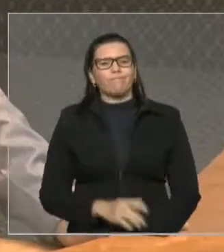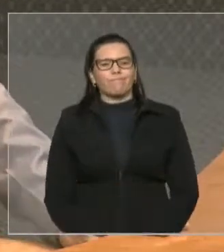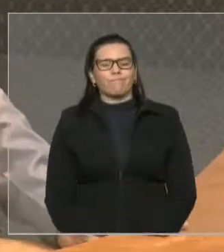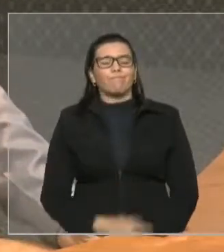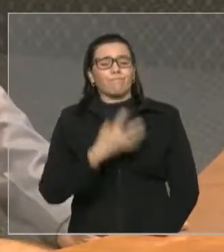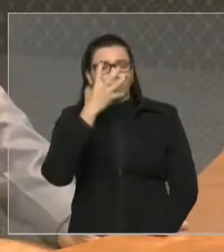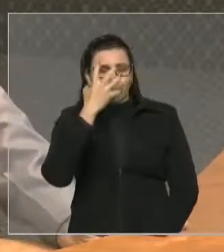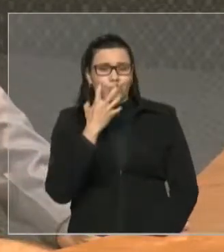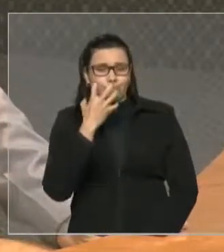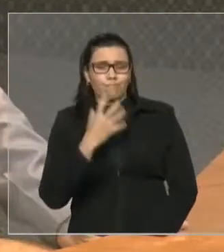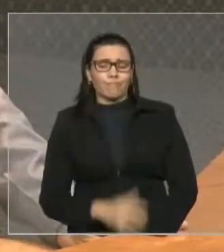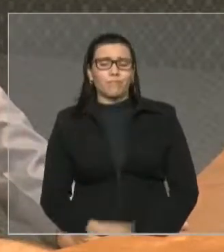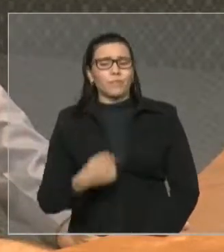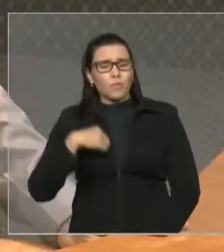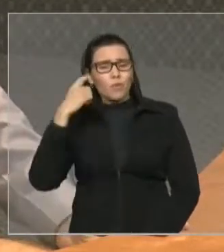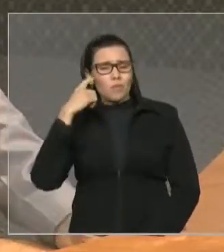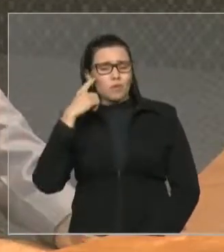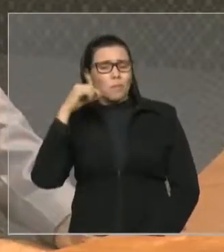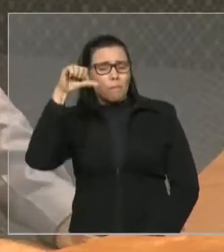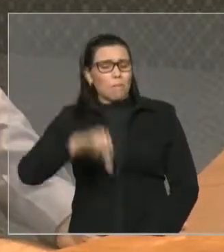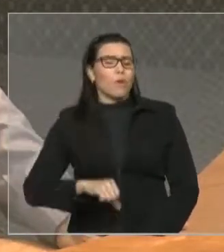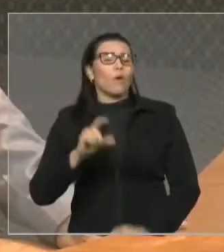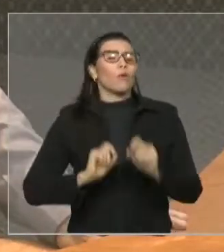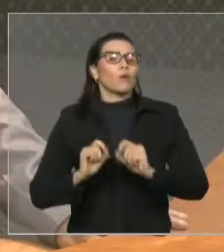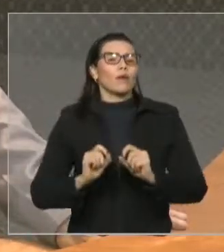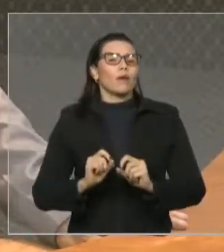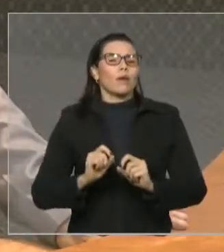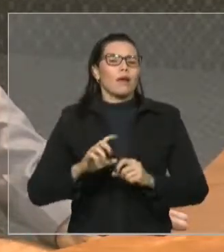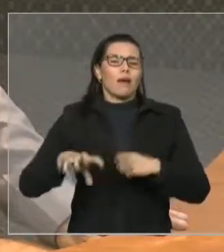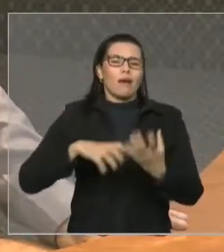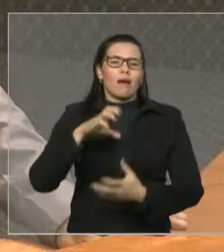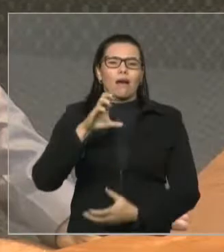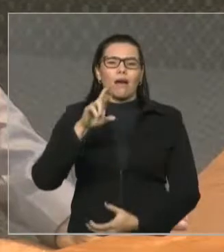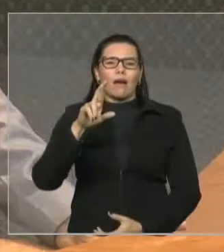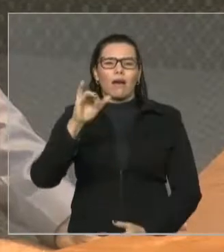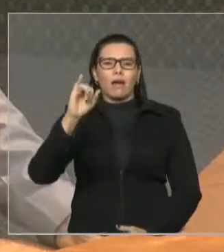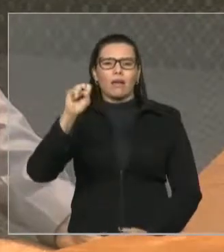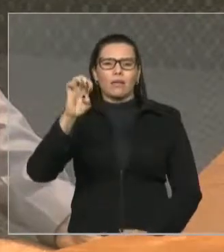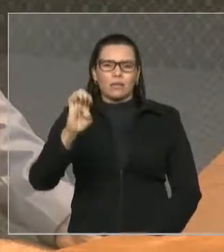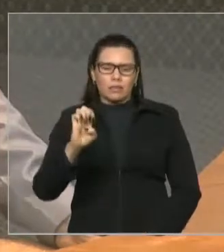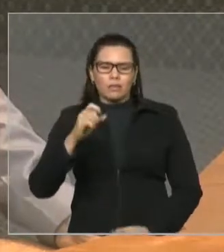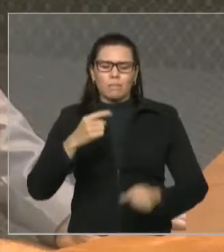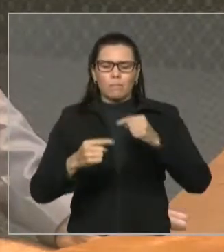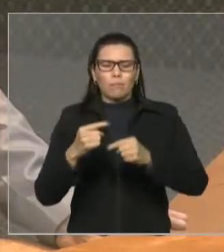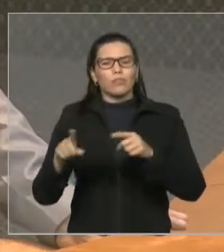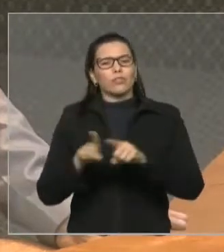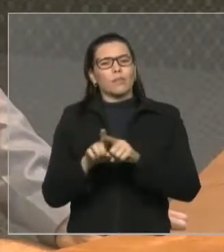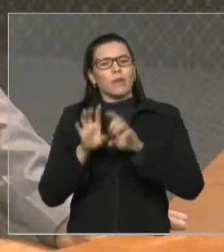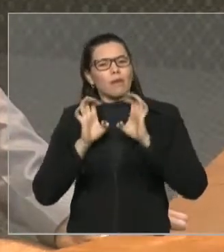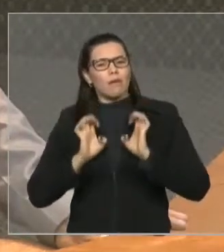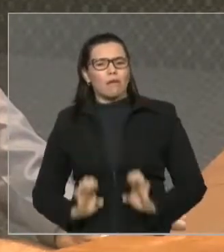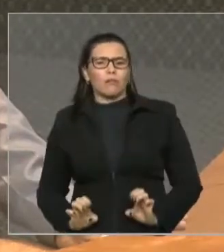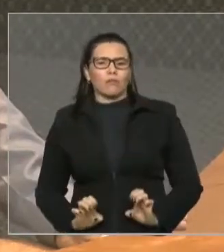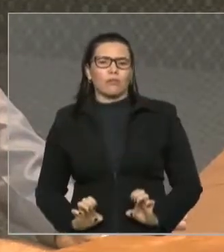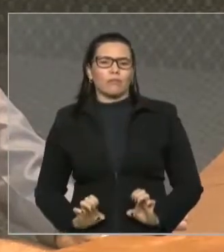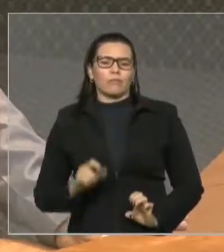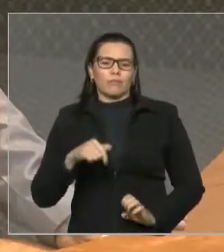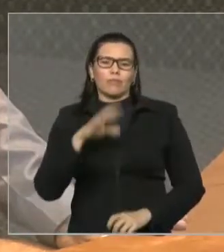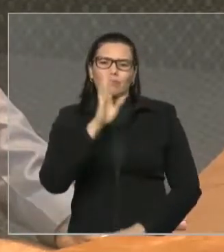é a crise política e a crise ética do qual o Brasil está inserido.